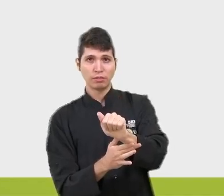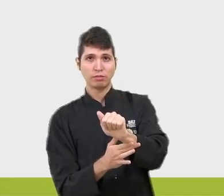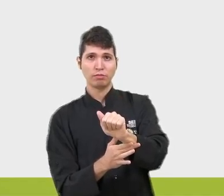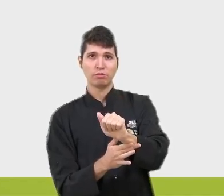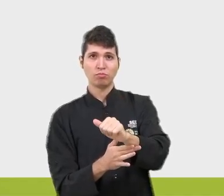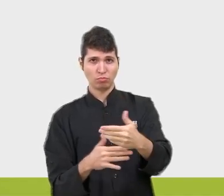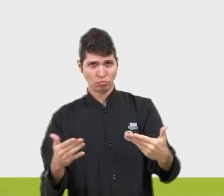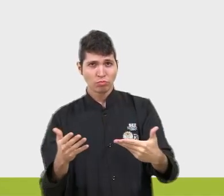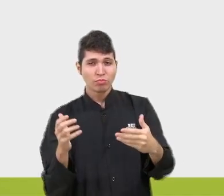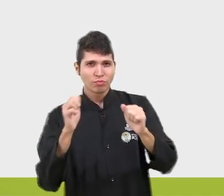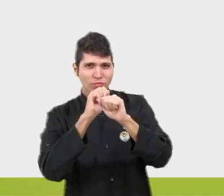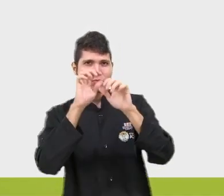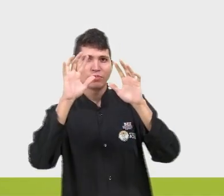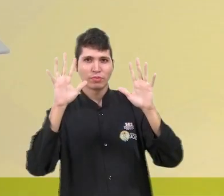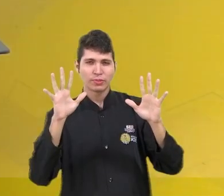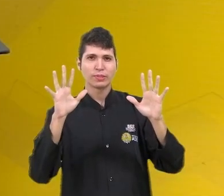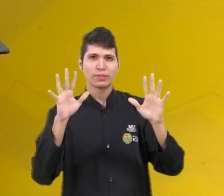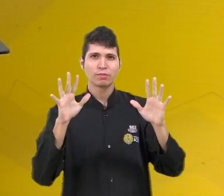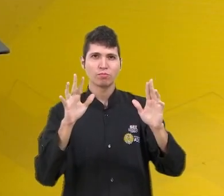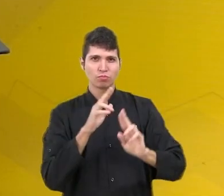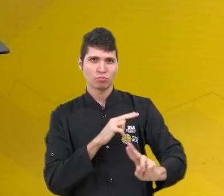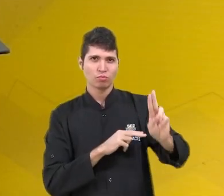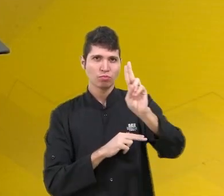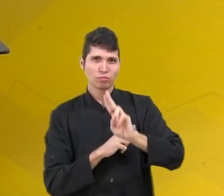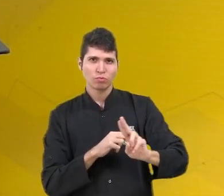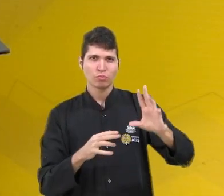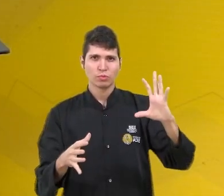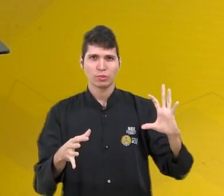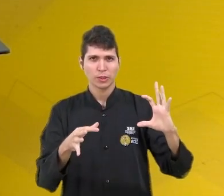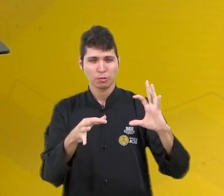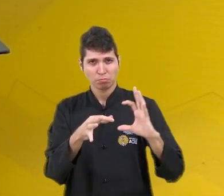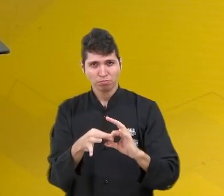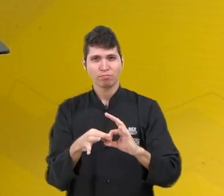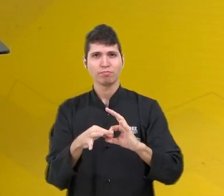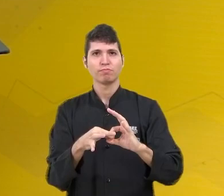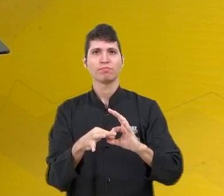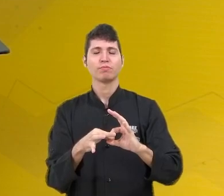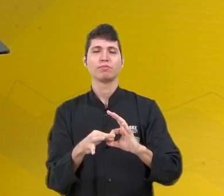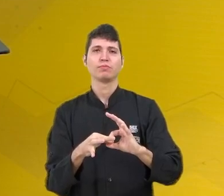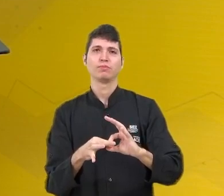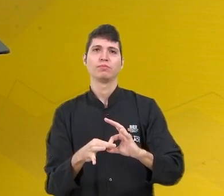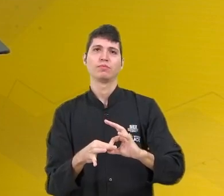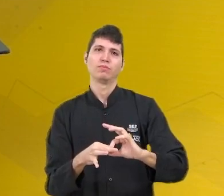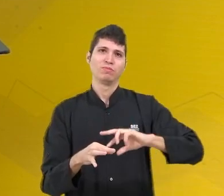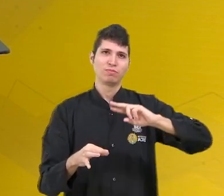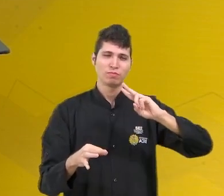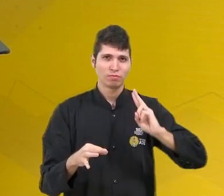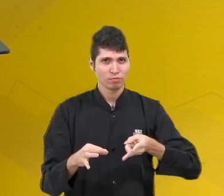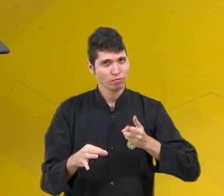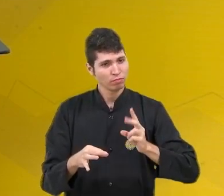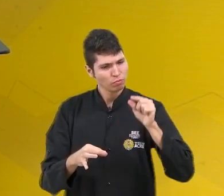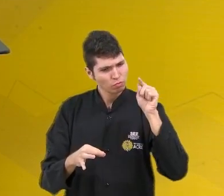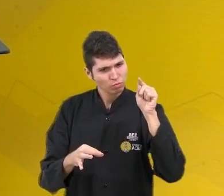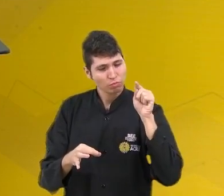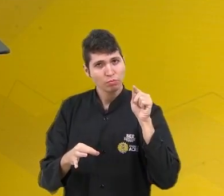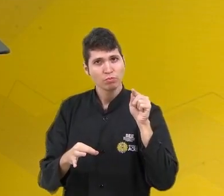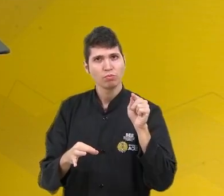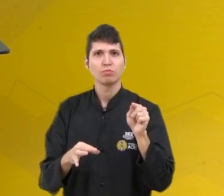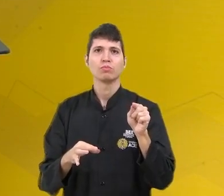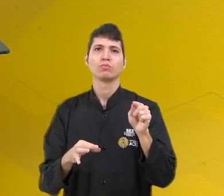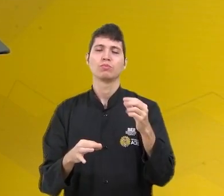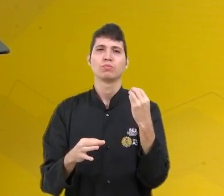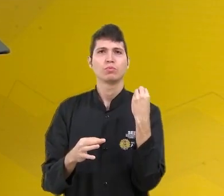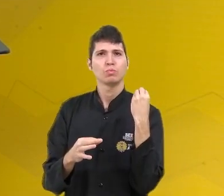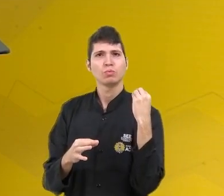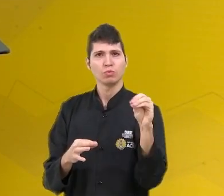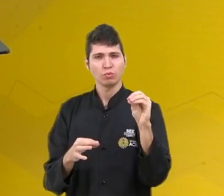gente, ficou claro como que se dá esse uso desses conectivos? Né? Sempre pontuou, coloca um conectivo